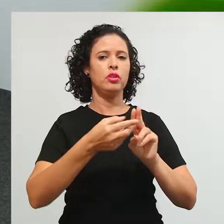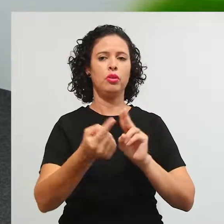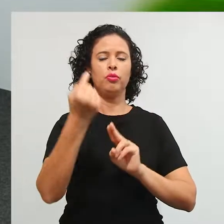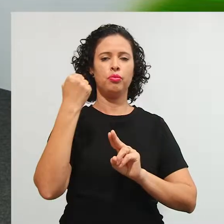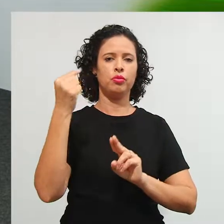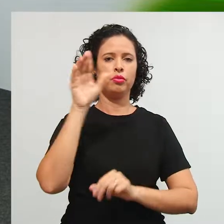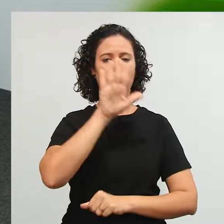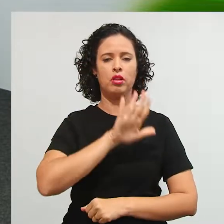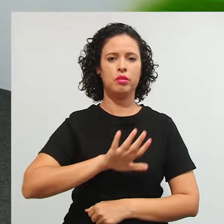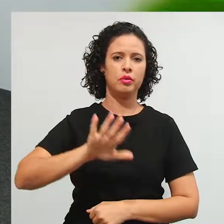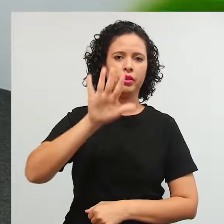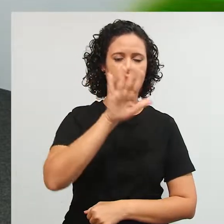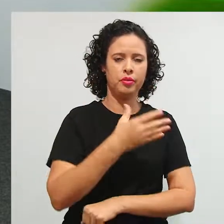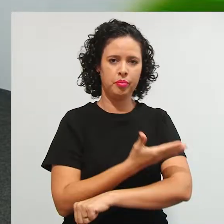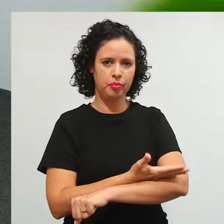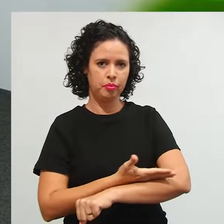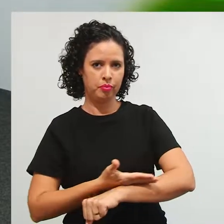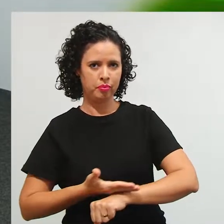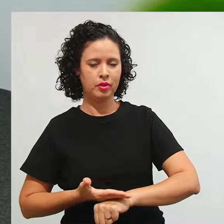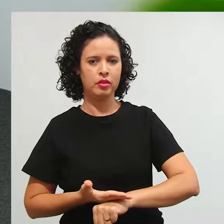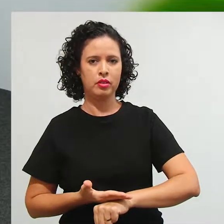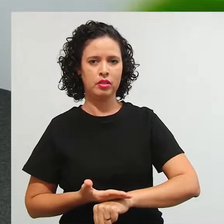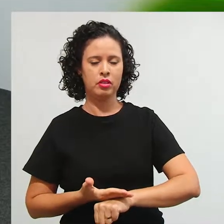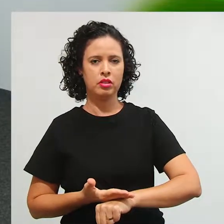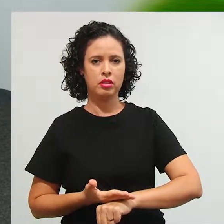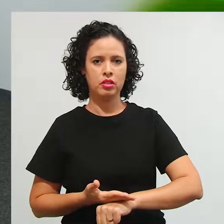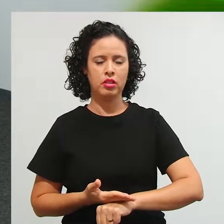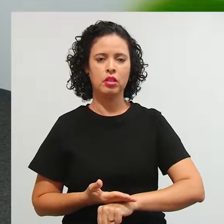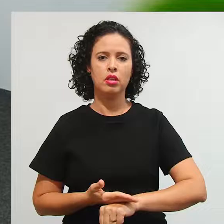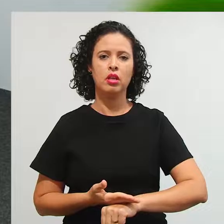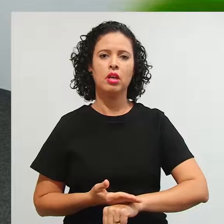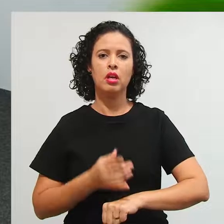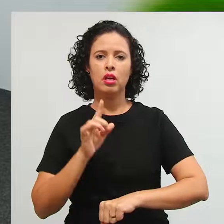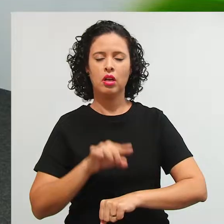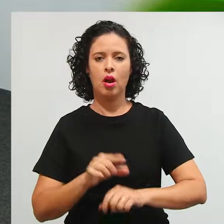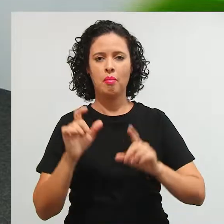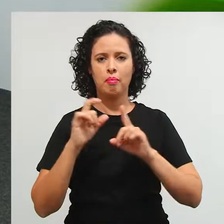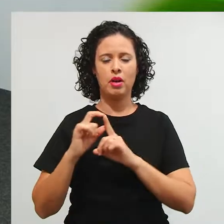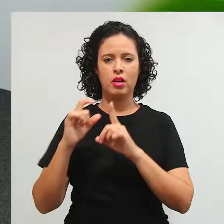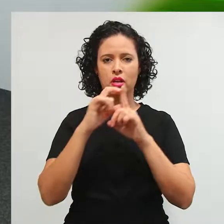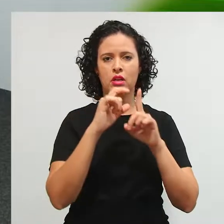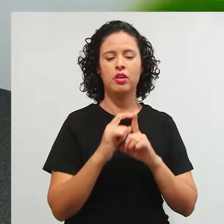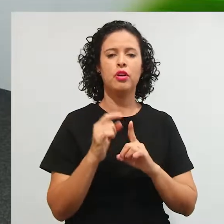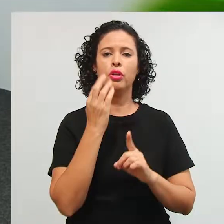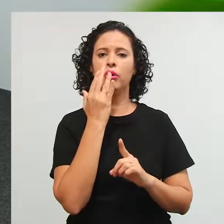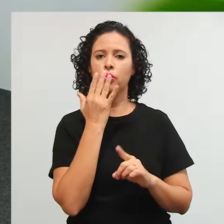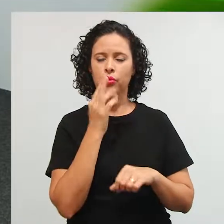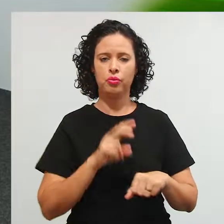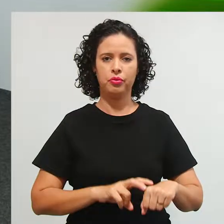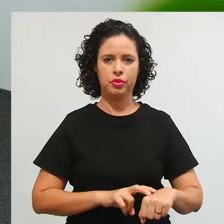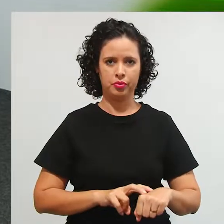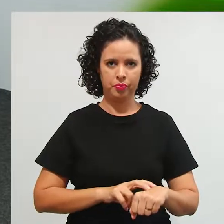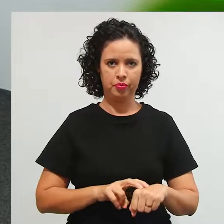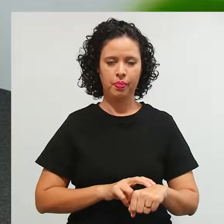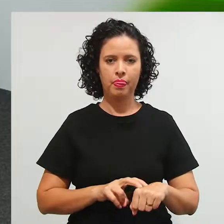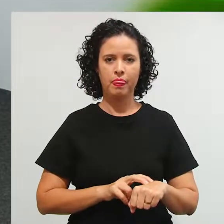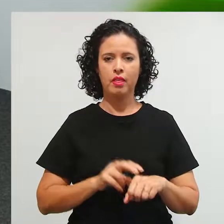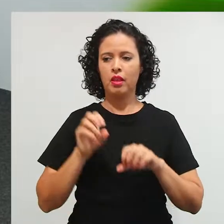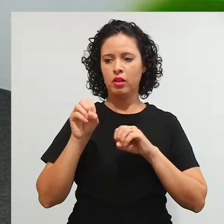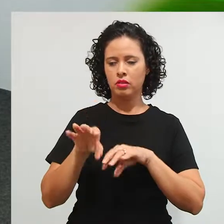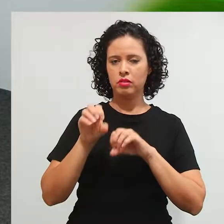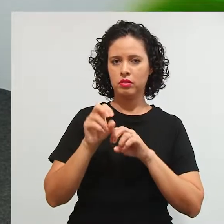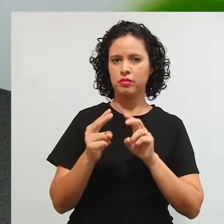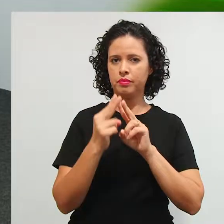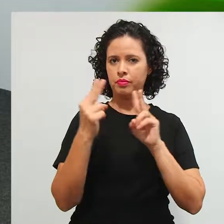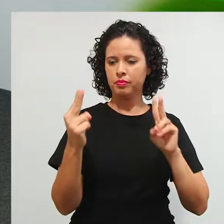tenho uma parede branca com as seguintes palavras na cor verde: